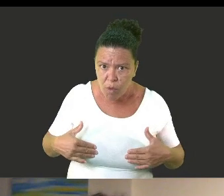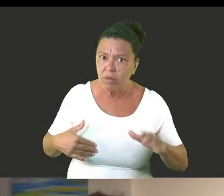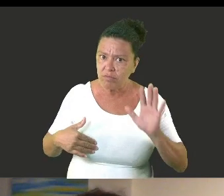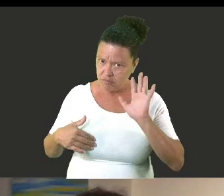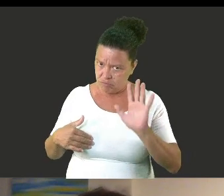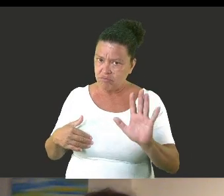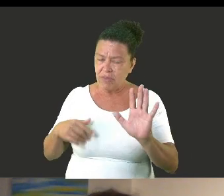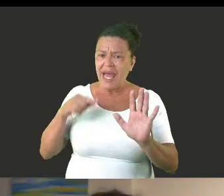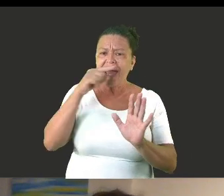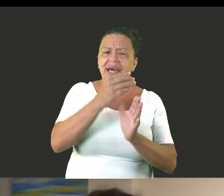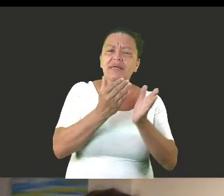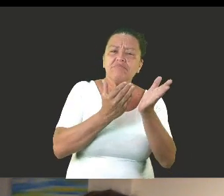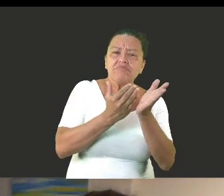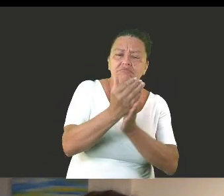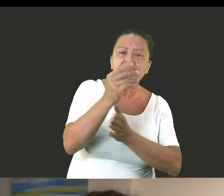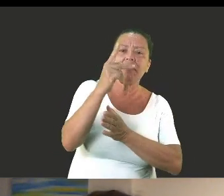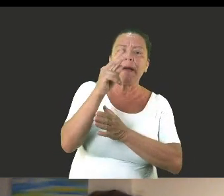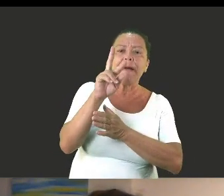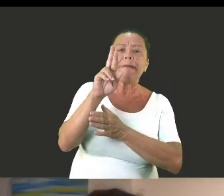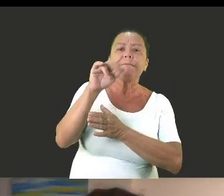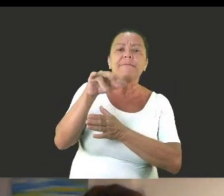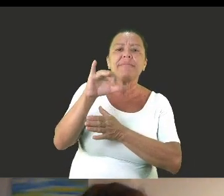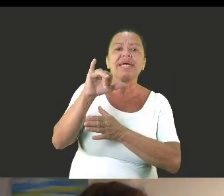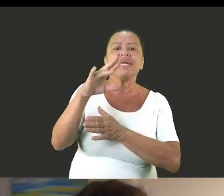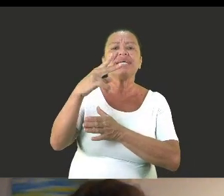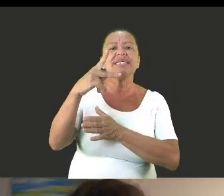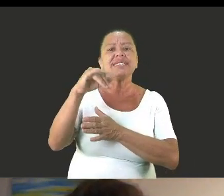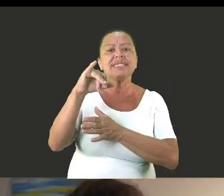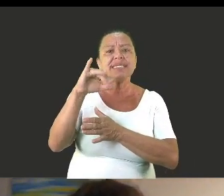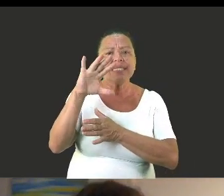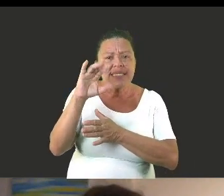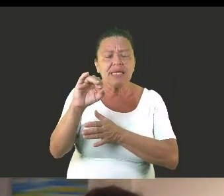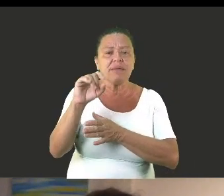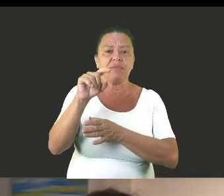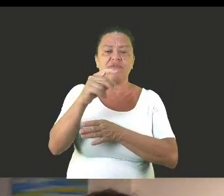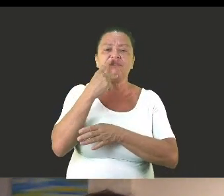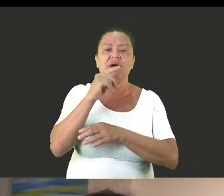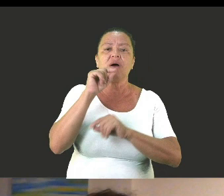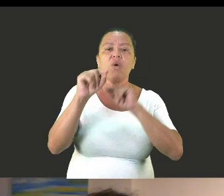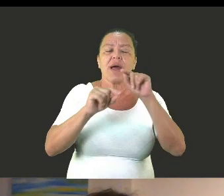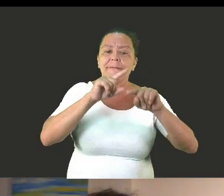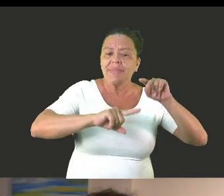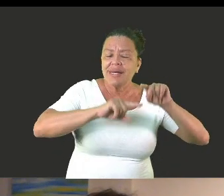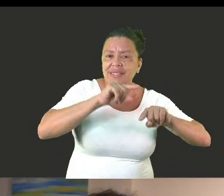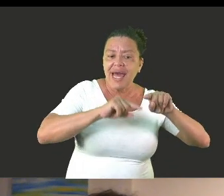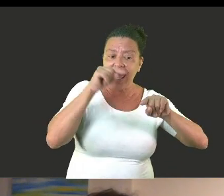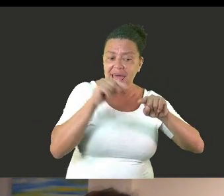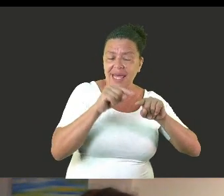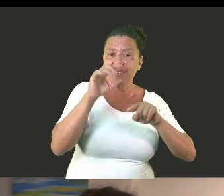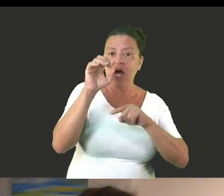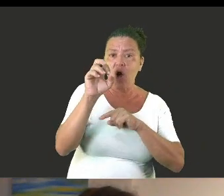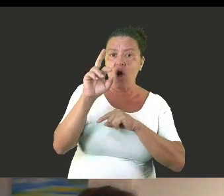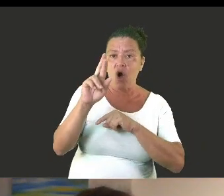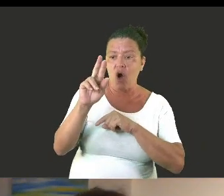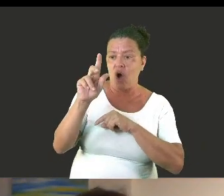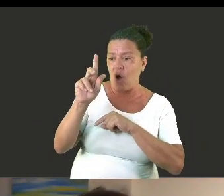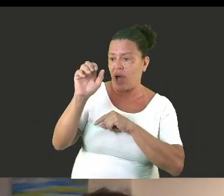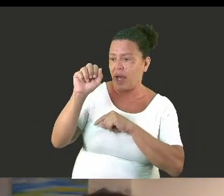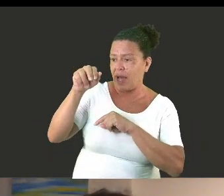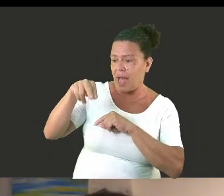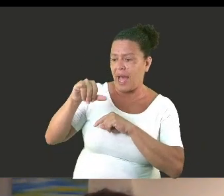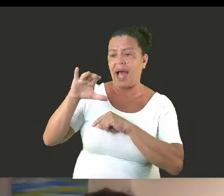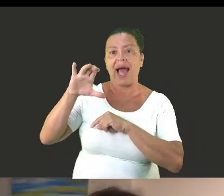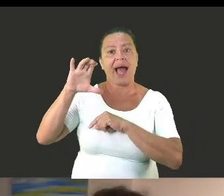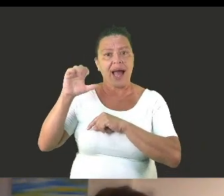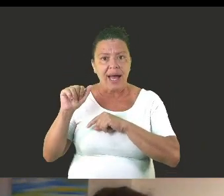Esse princípio, que é inerente à matéria orgânica, nós tivemos ao